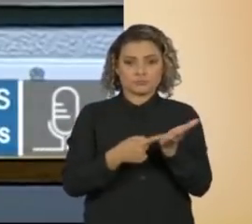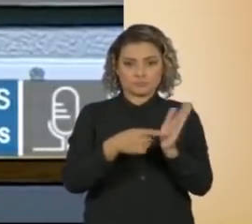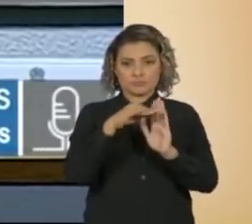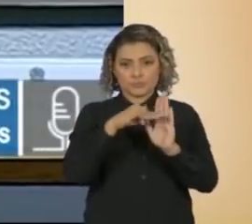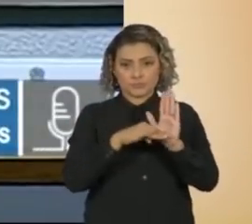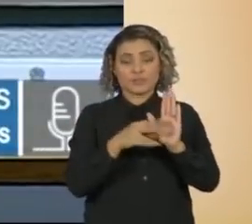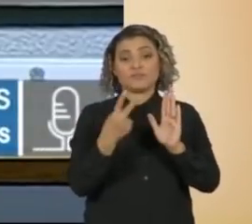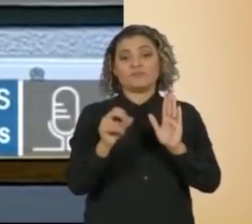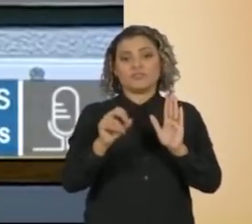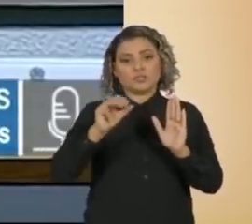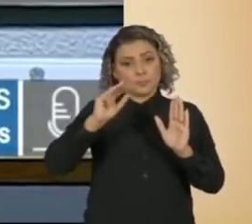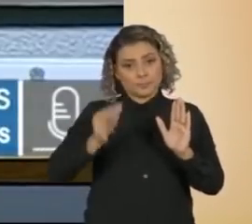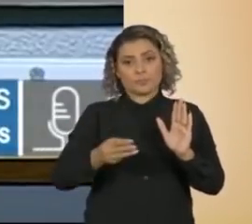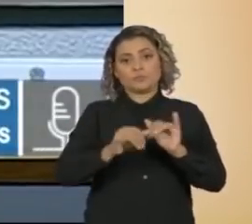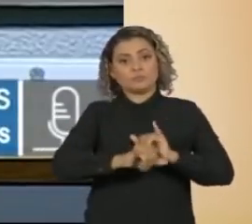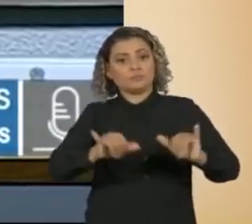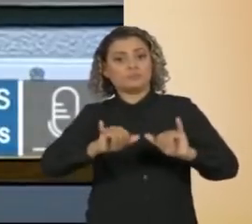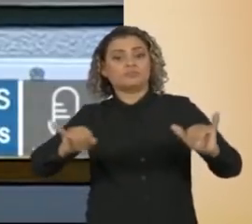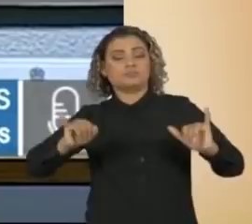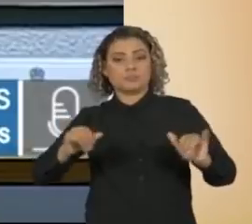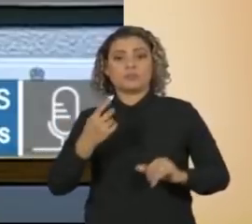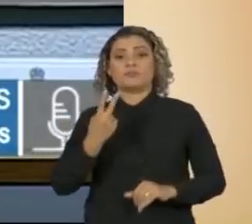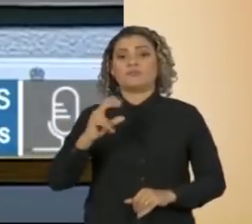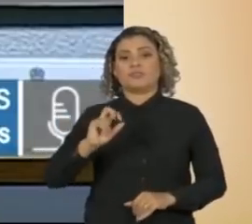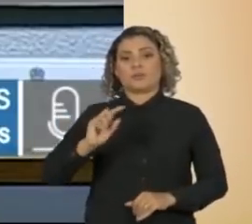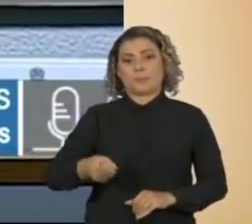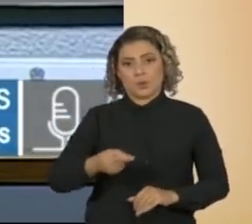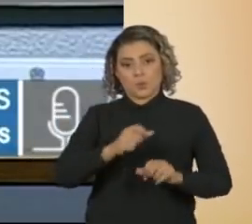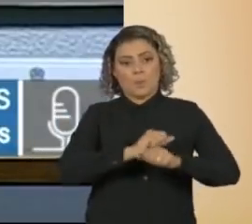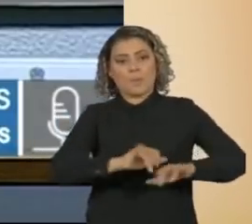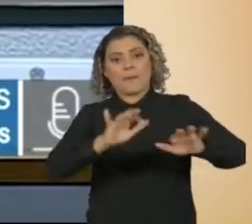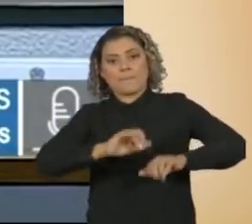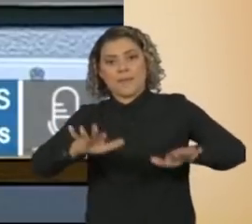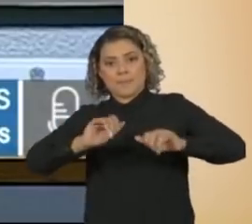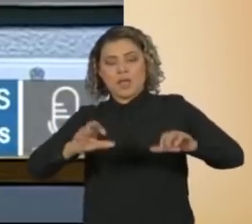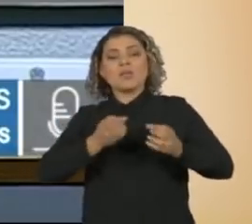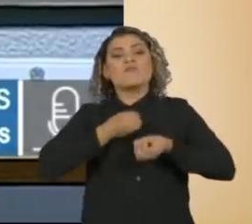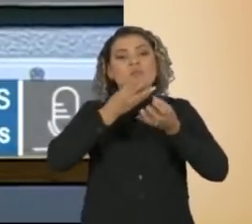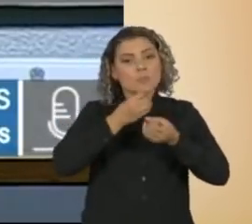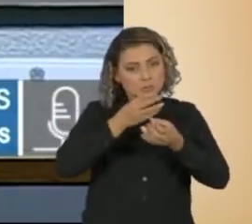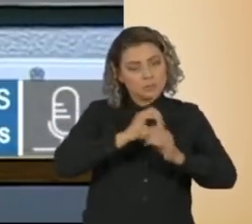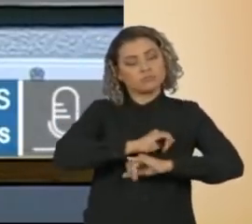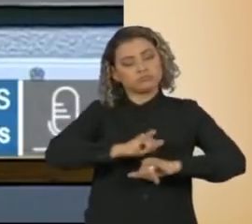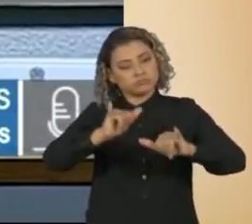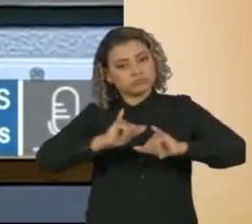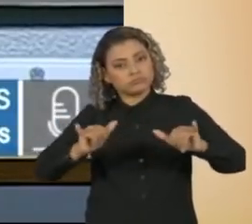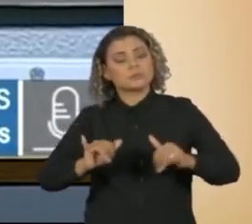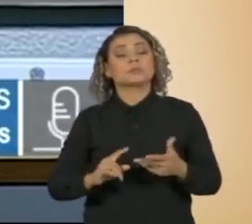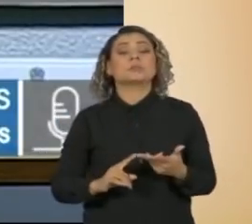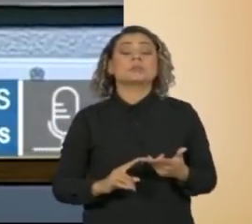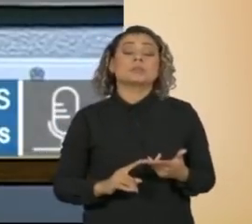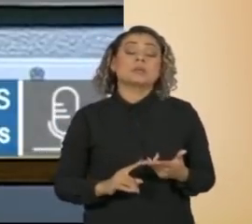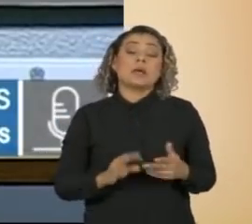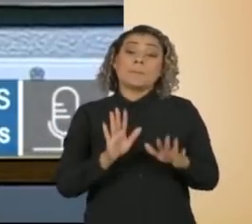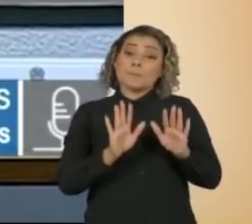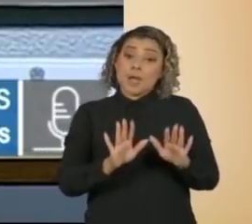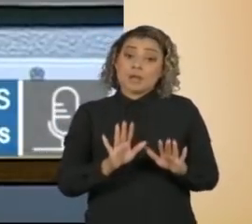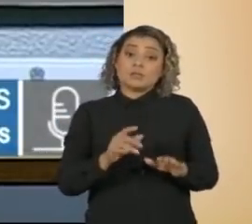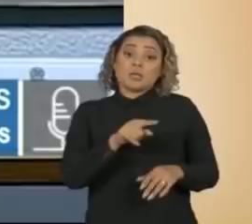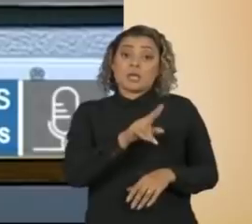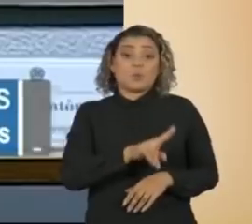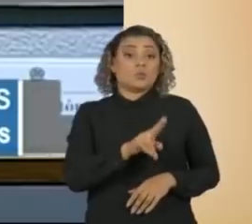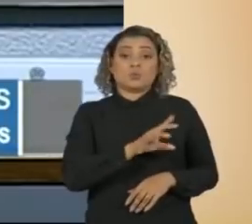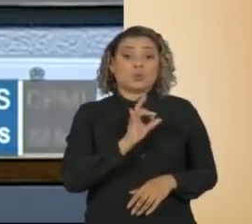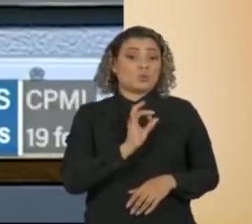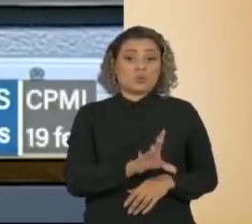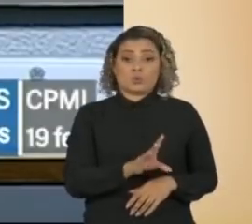nós chamamos de 20 mil disparos. De né? quê? 20 mil disparos, 20 mil envios, né, de mensagens, na qual